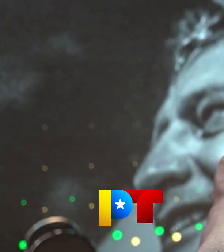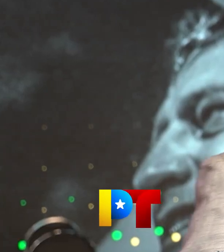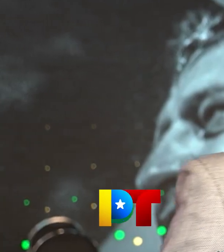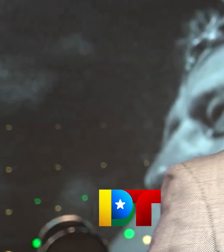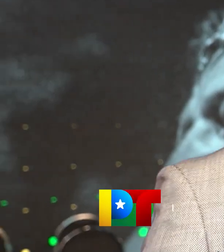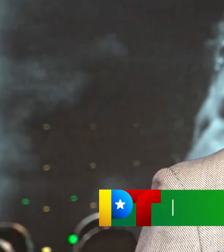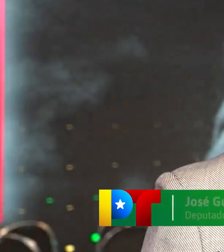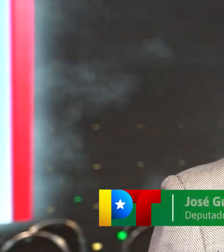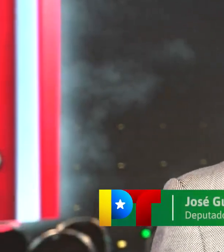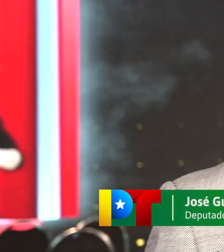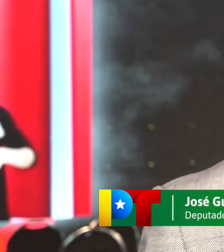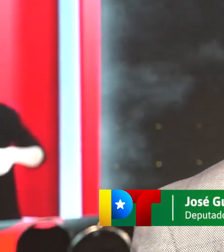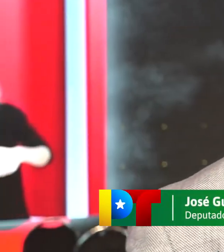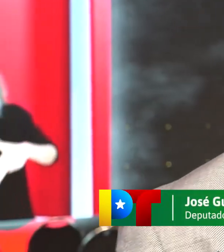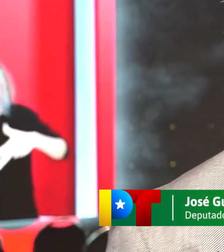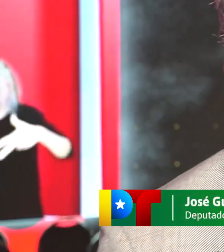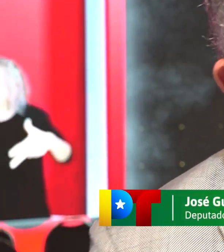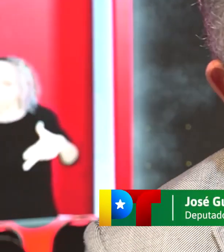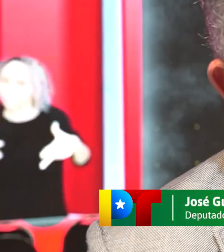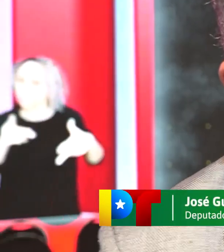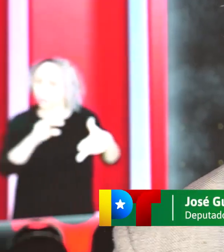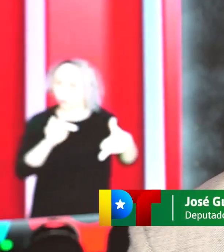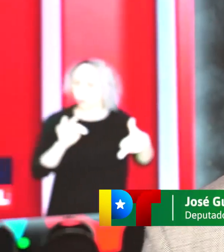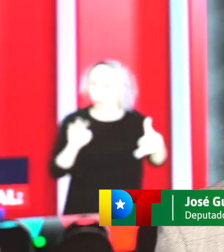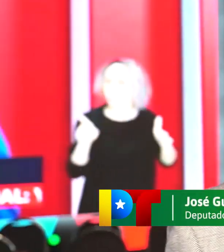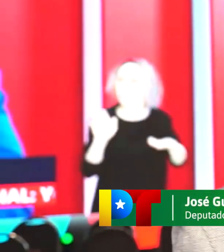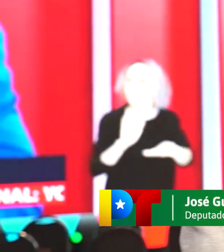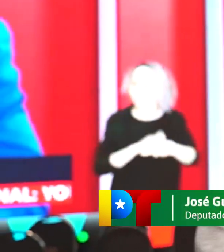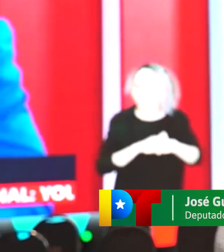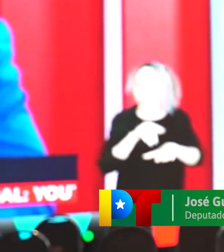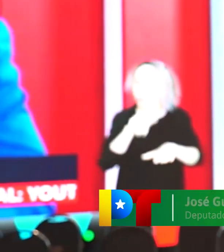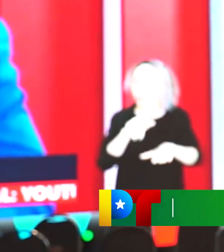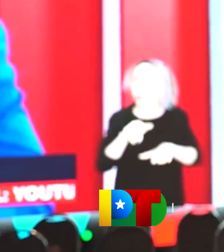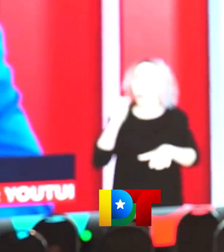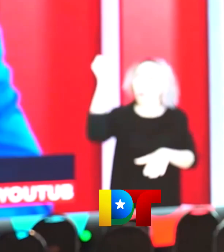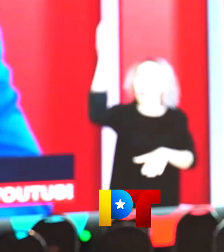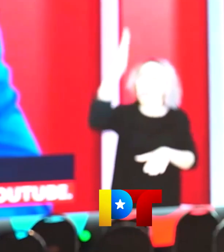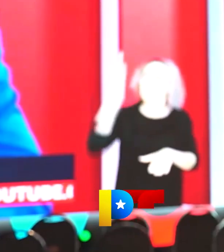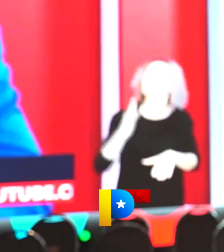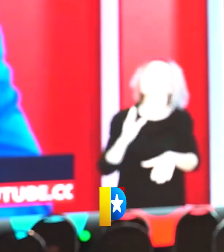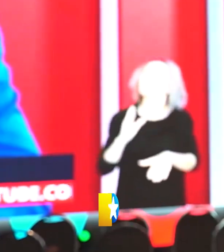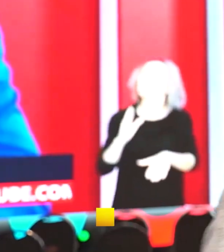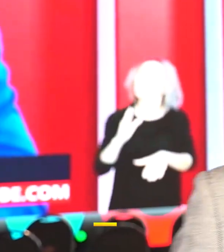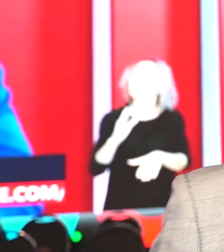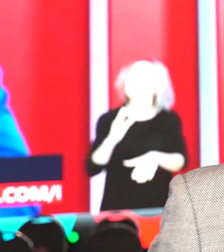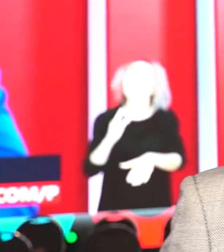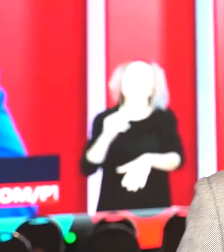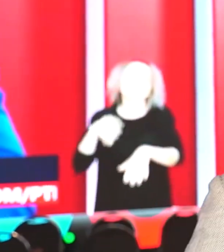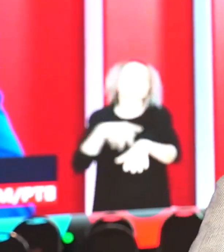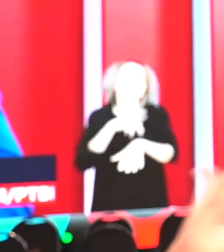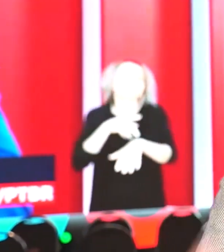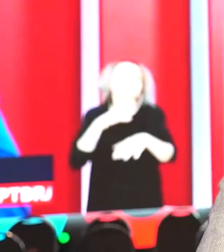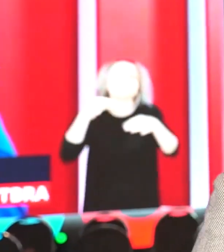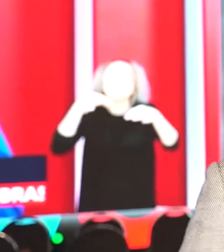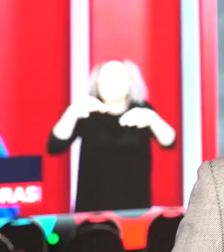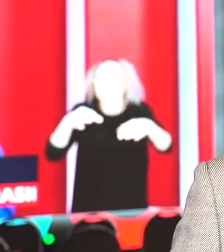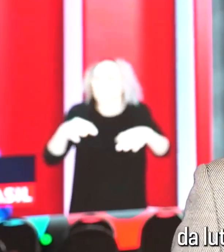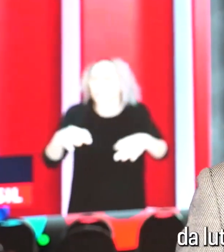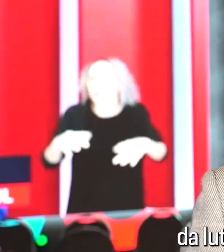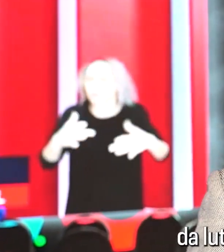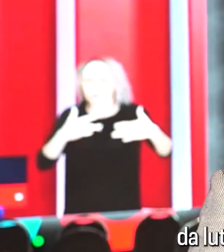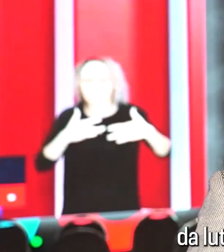43 anos de uma história de vida de um partido político que nasceu no coração